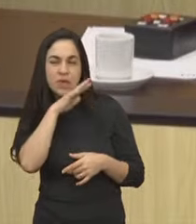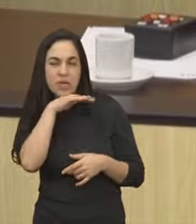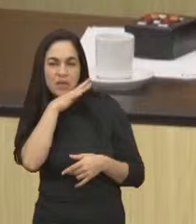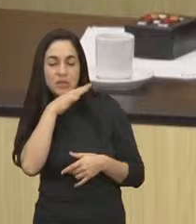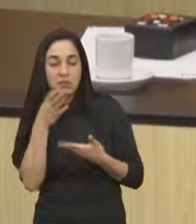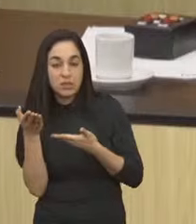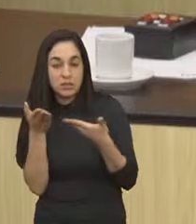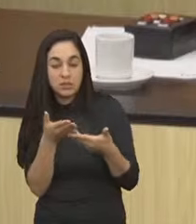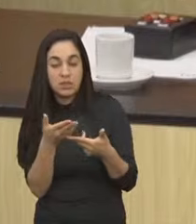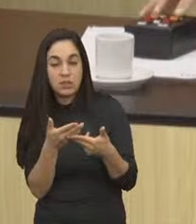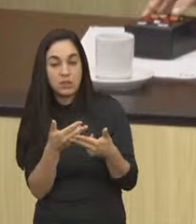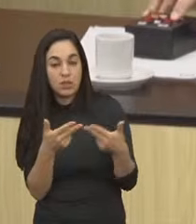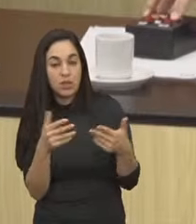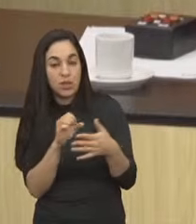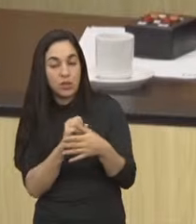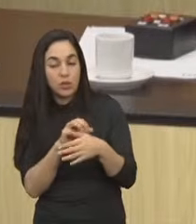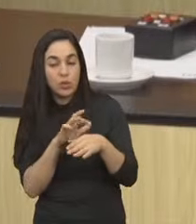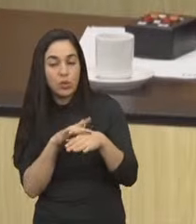a comunidade local.